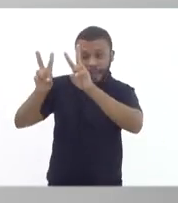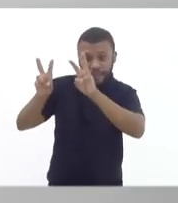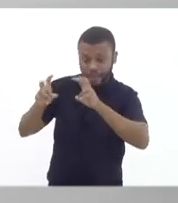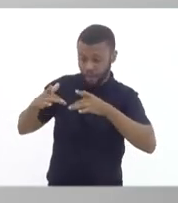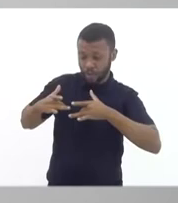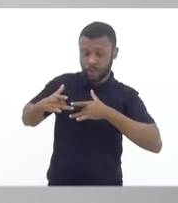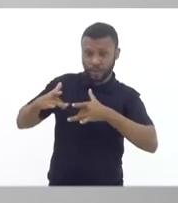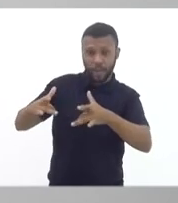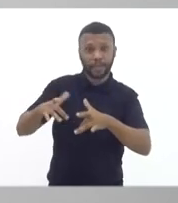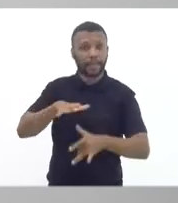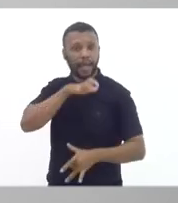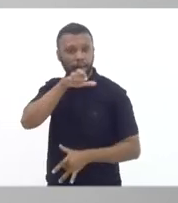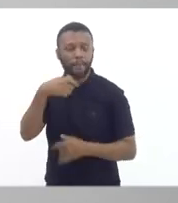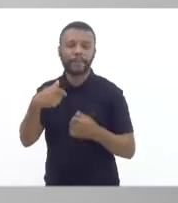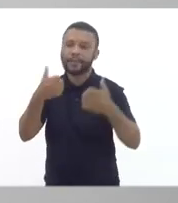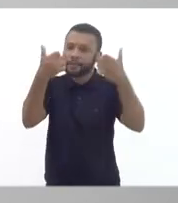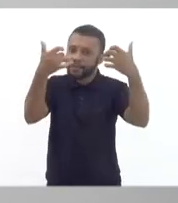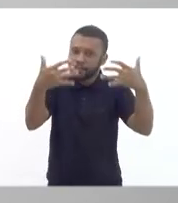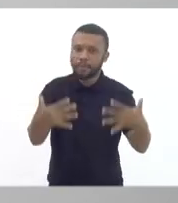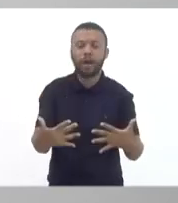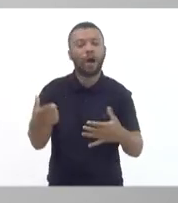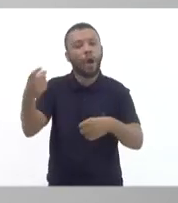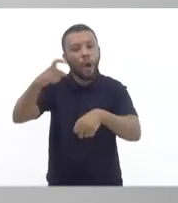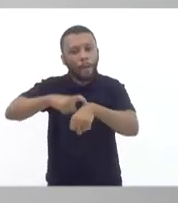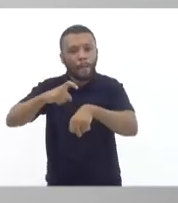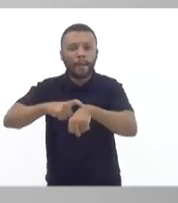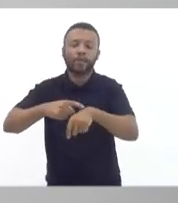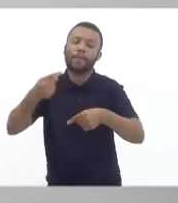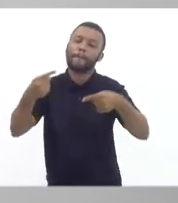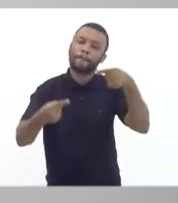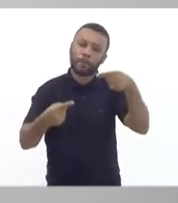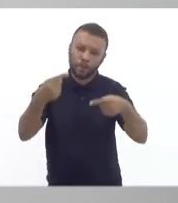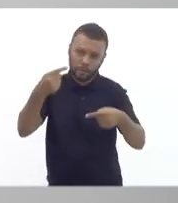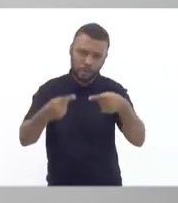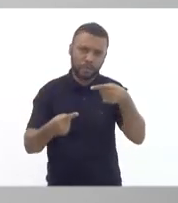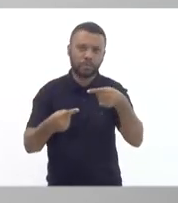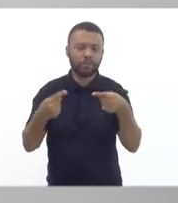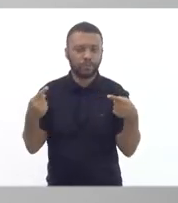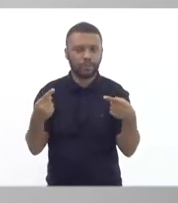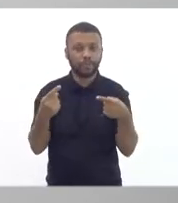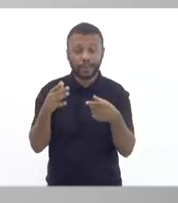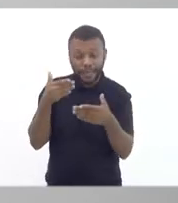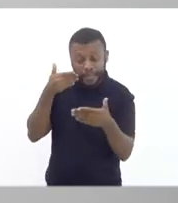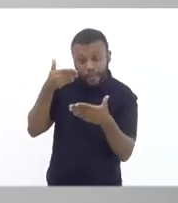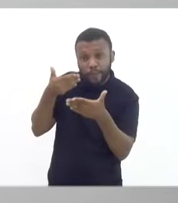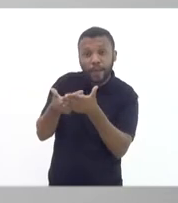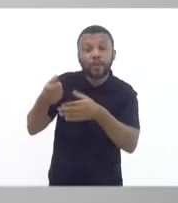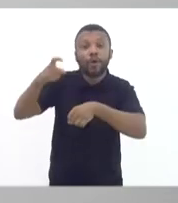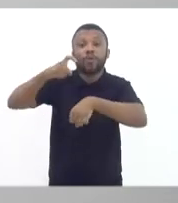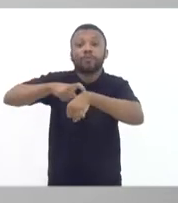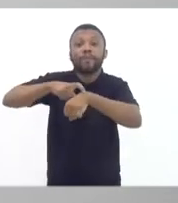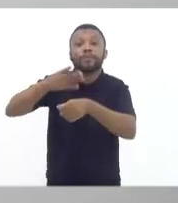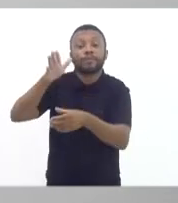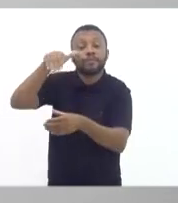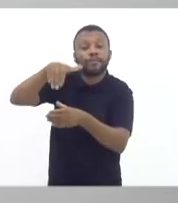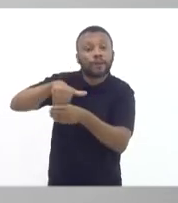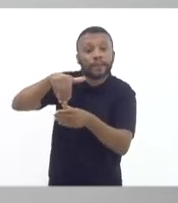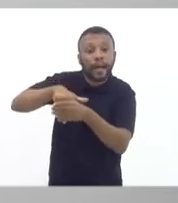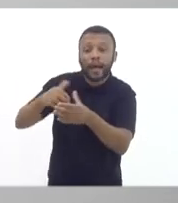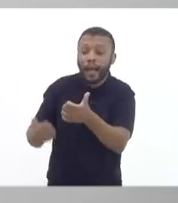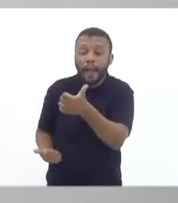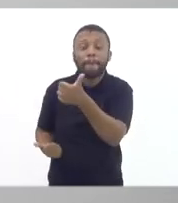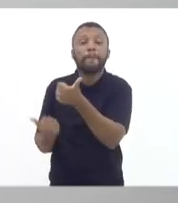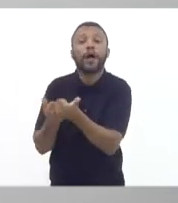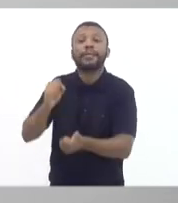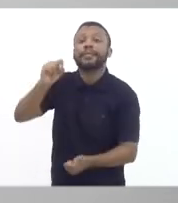sem vaidade, né? É um momento político, está se aproximando o pleito político e vamos votar sim em quem